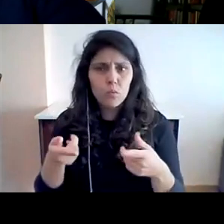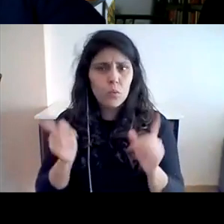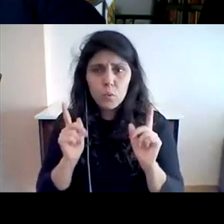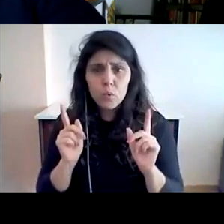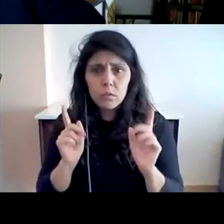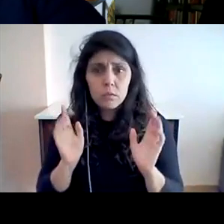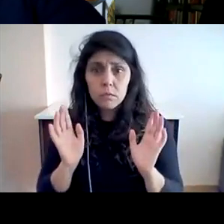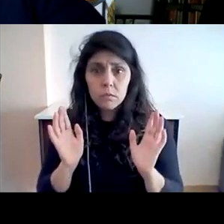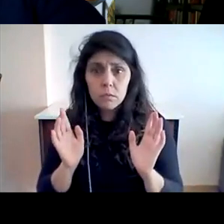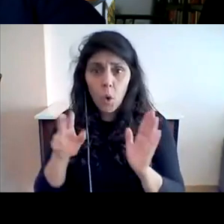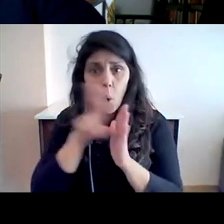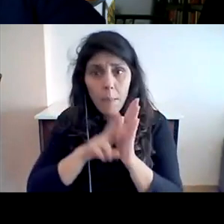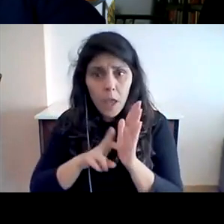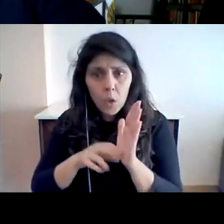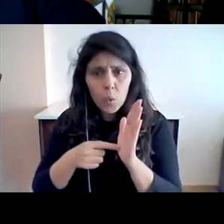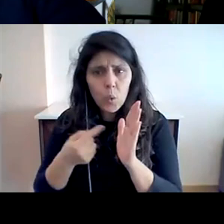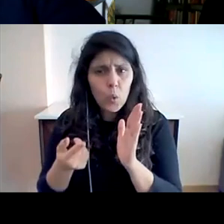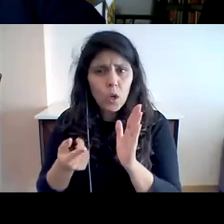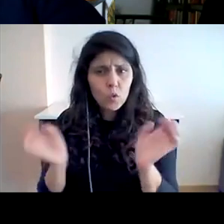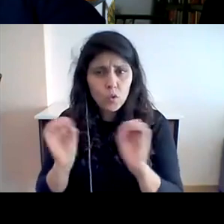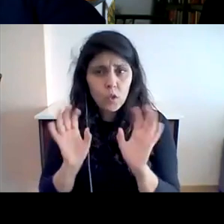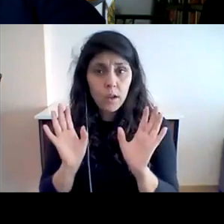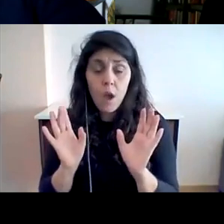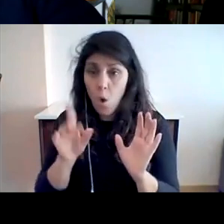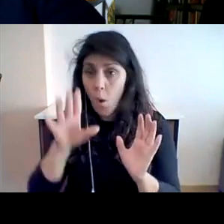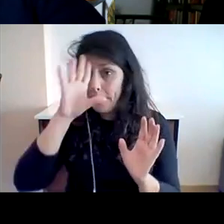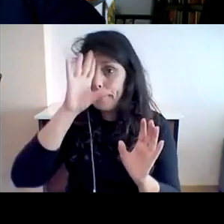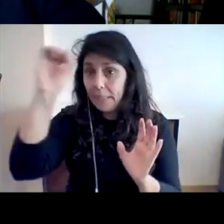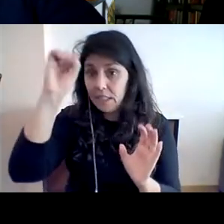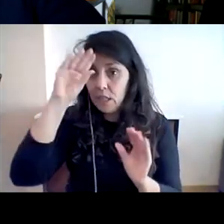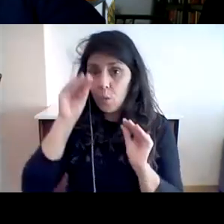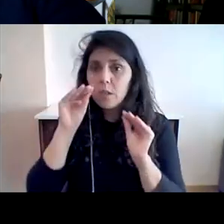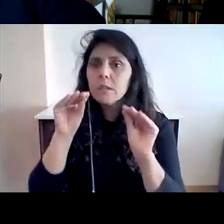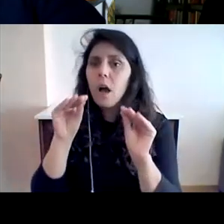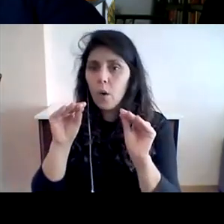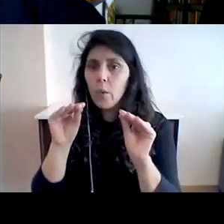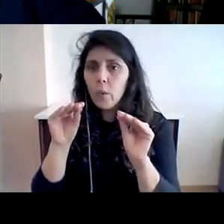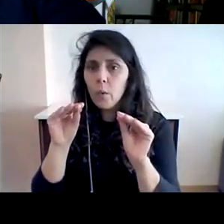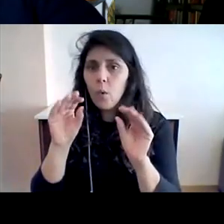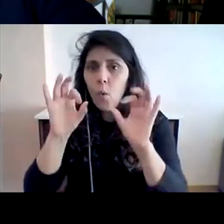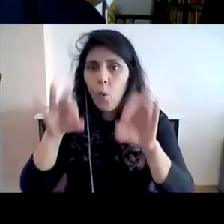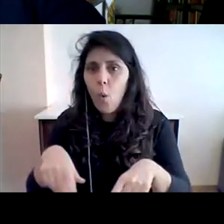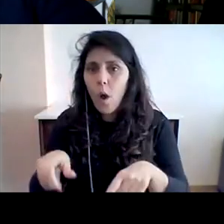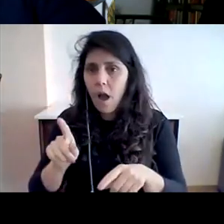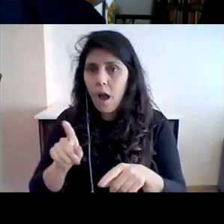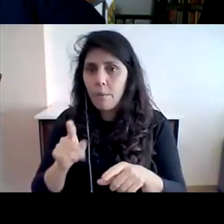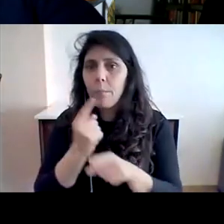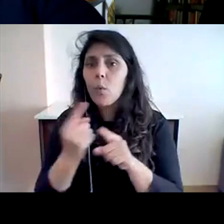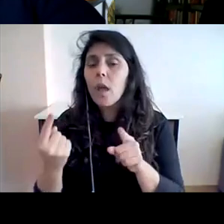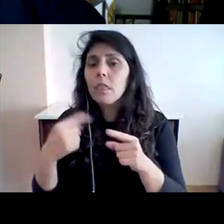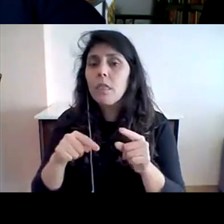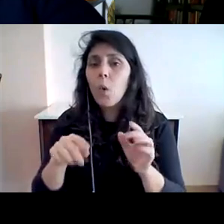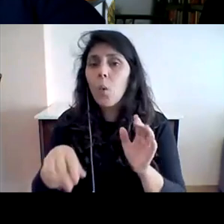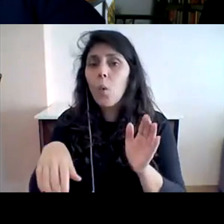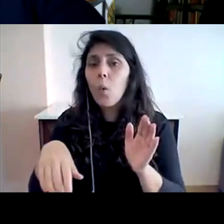um regulamento nesse sentido, não. O próprio Ministério da Educação não termina com isto porque faz um decreto.